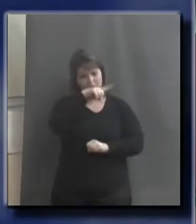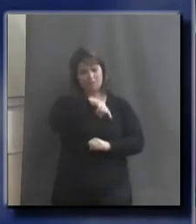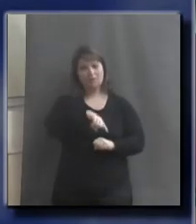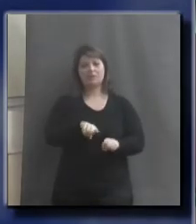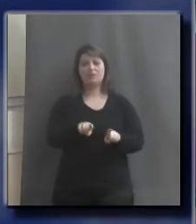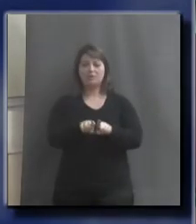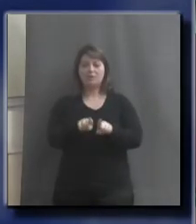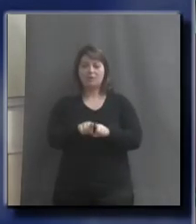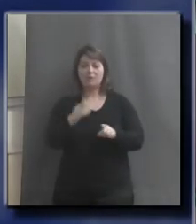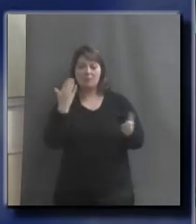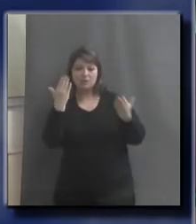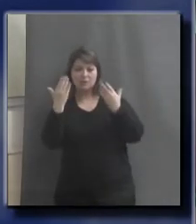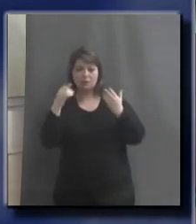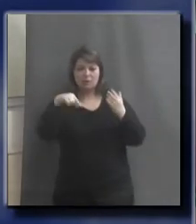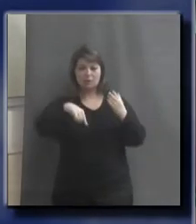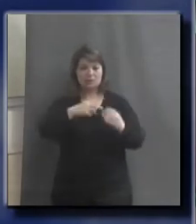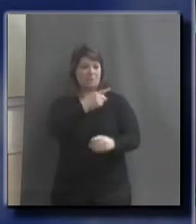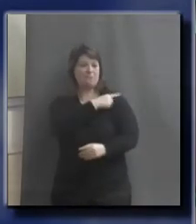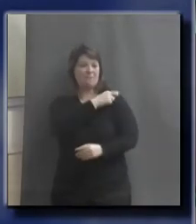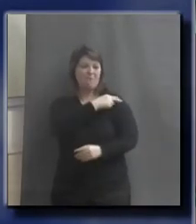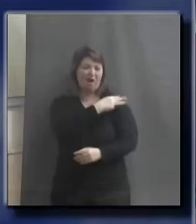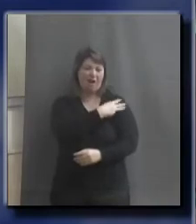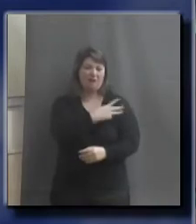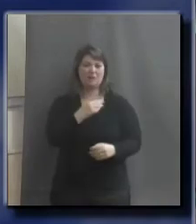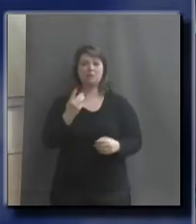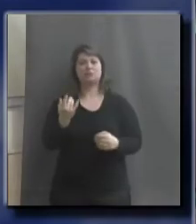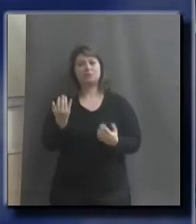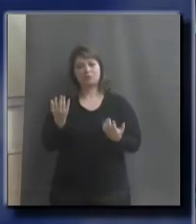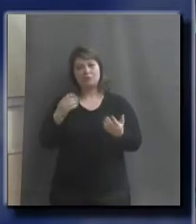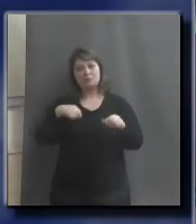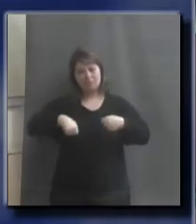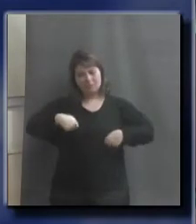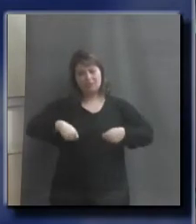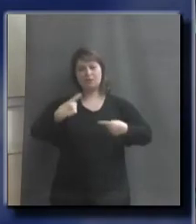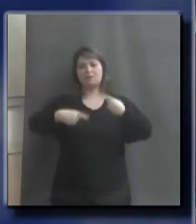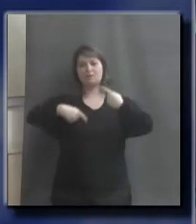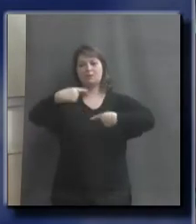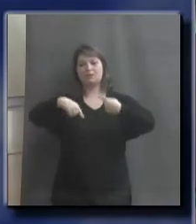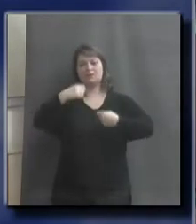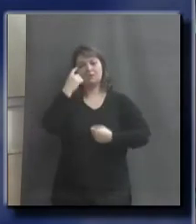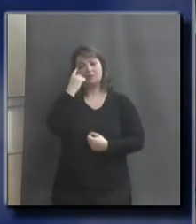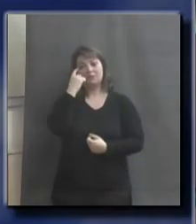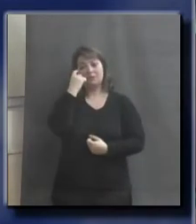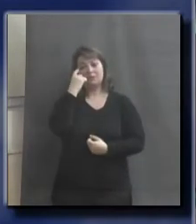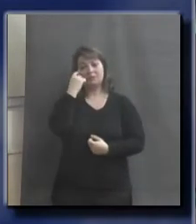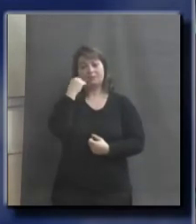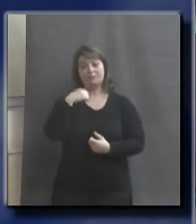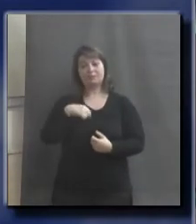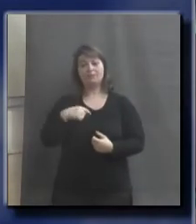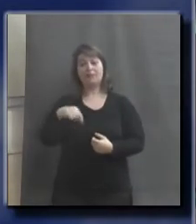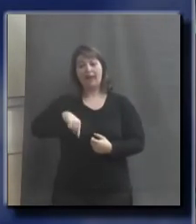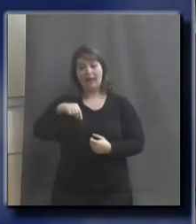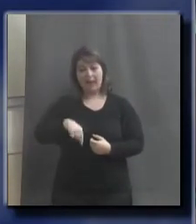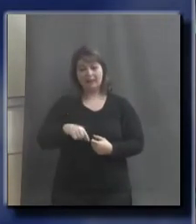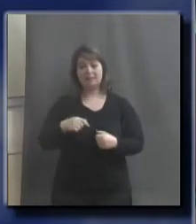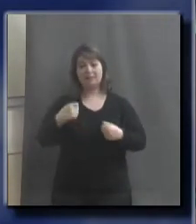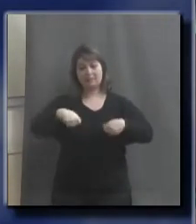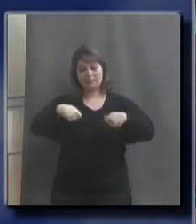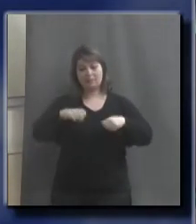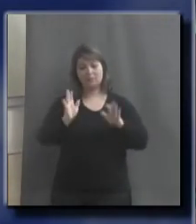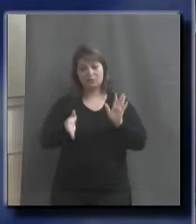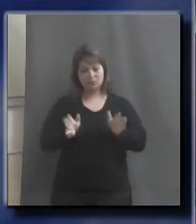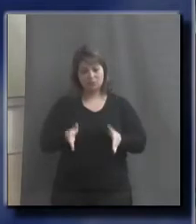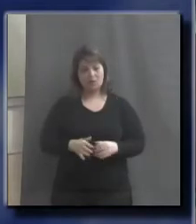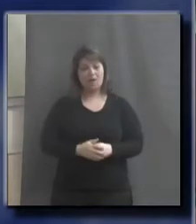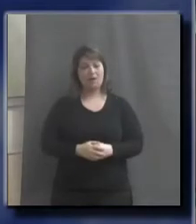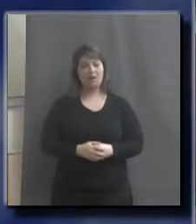no ensino médio, e aí todo esse processo que compõe também as revisões das diretrizes curriculares. Acho que a categoria já sinalizou,